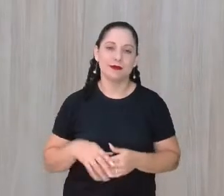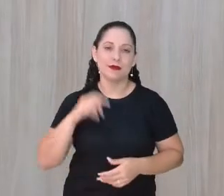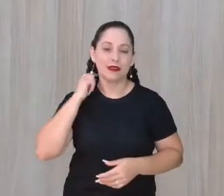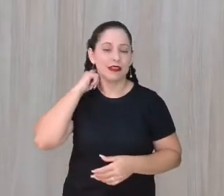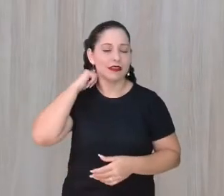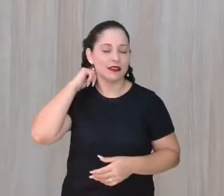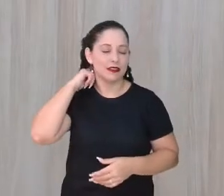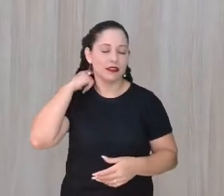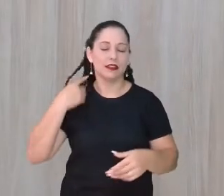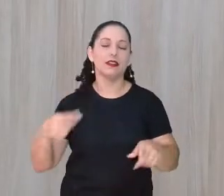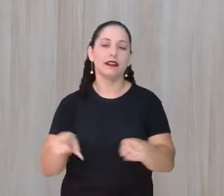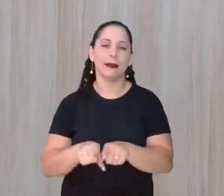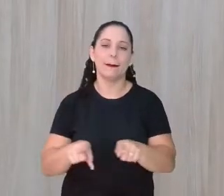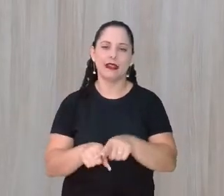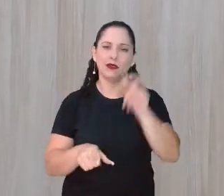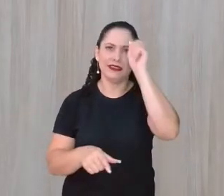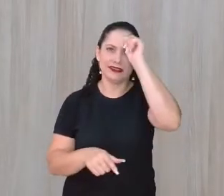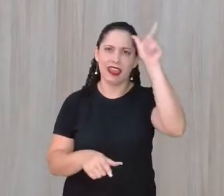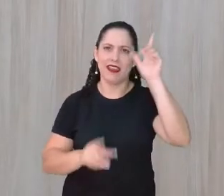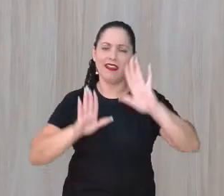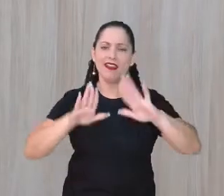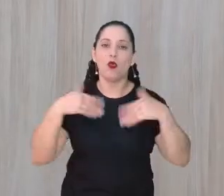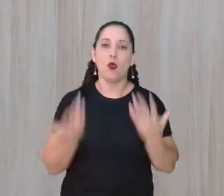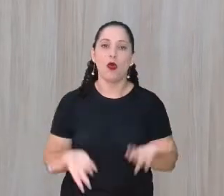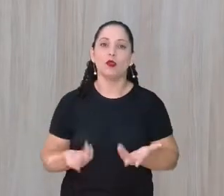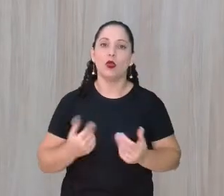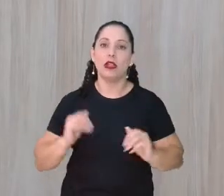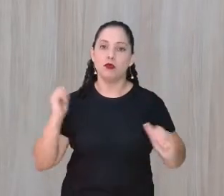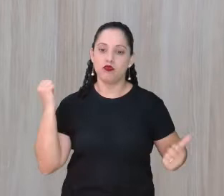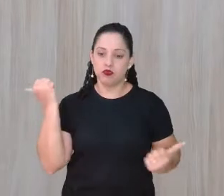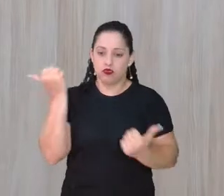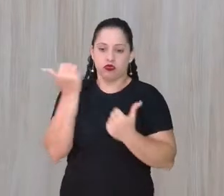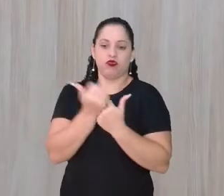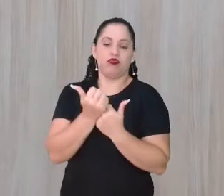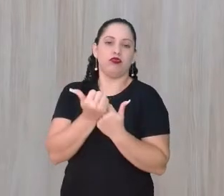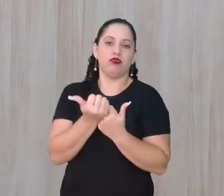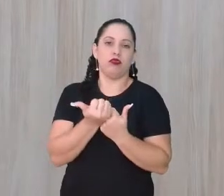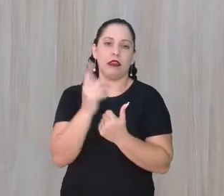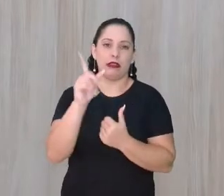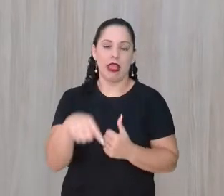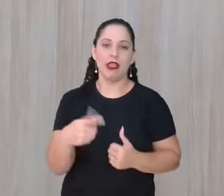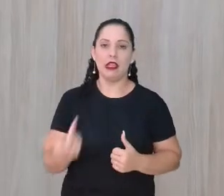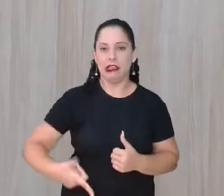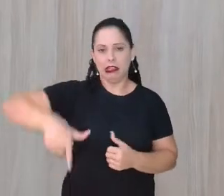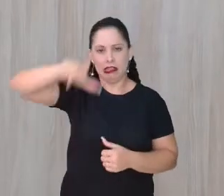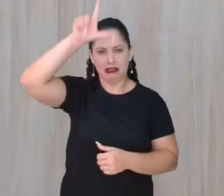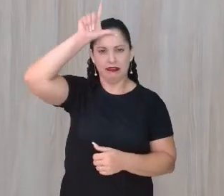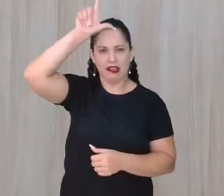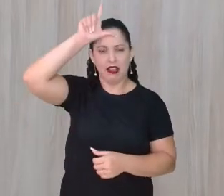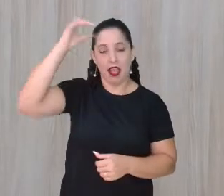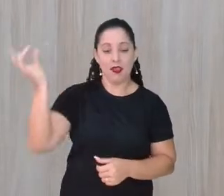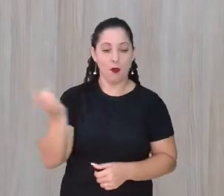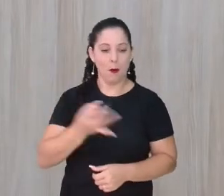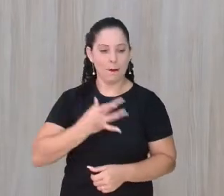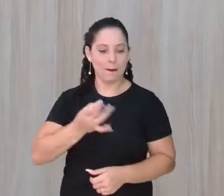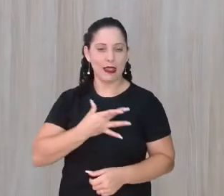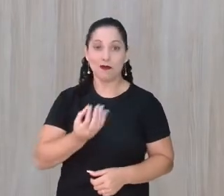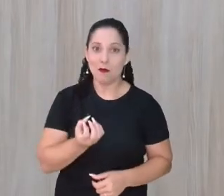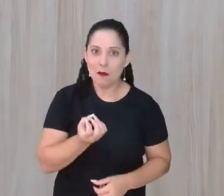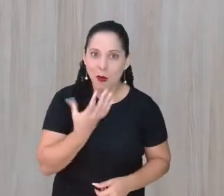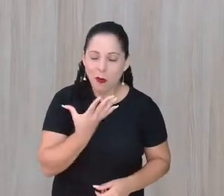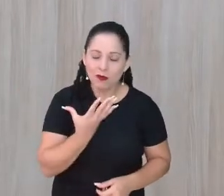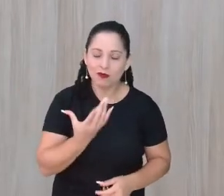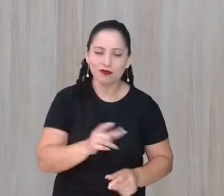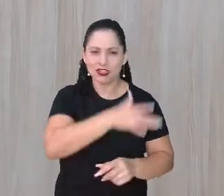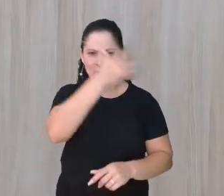quando tomou o poder, que o terror era uma virtude, né? Que ninguém poderia ser